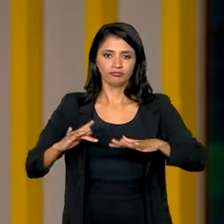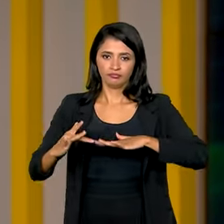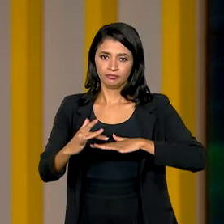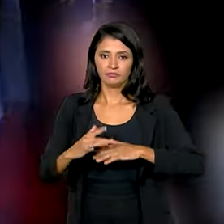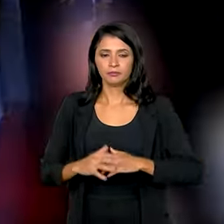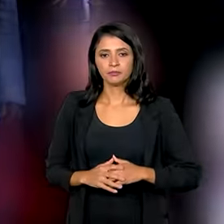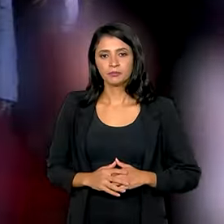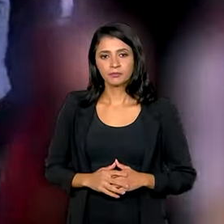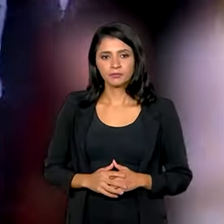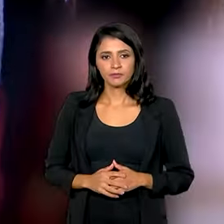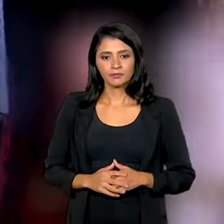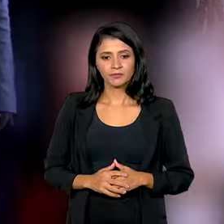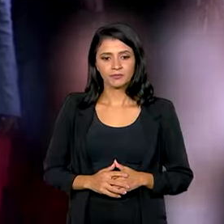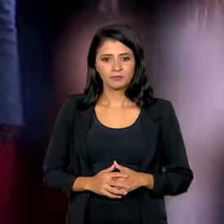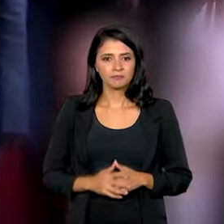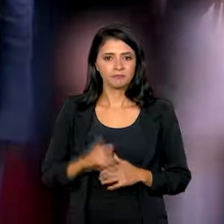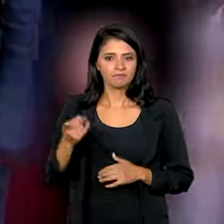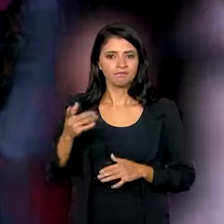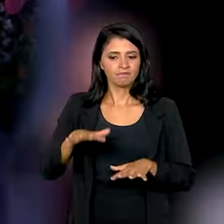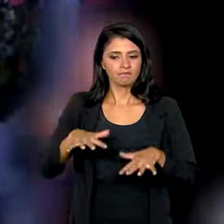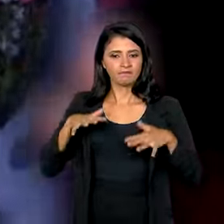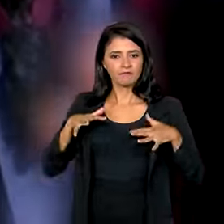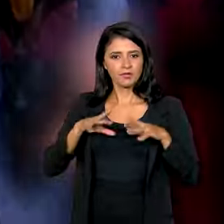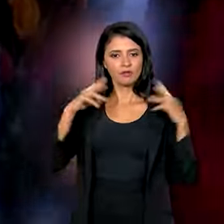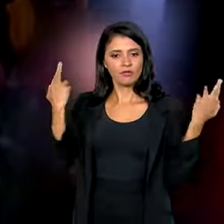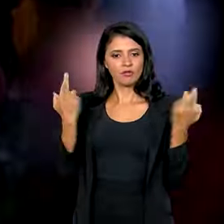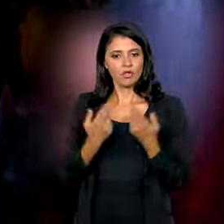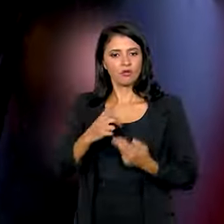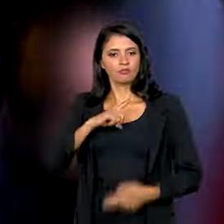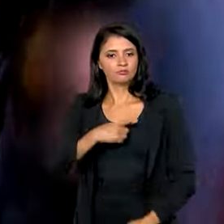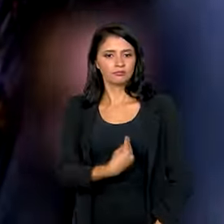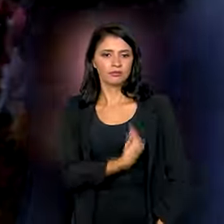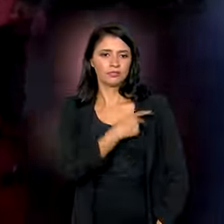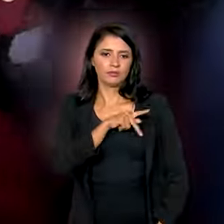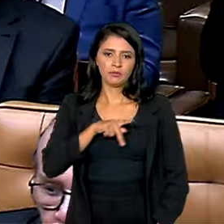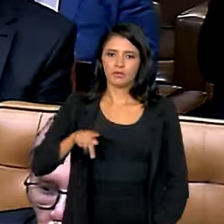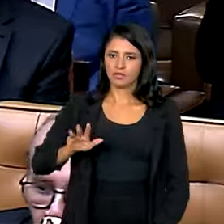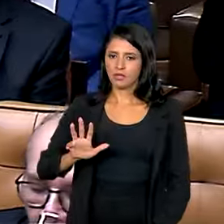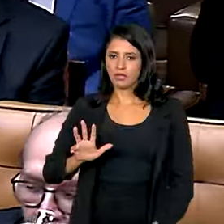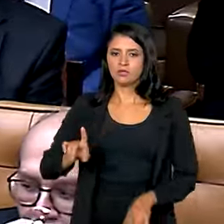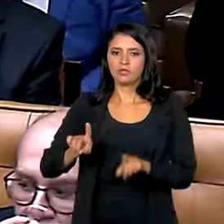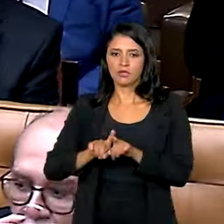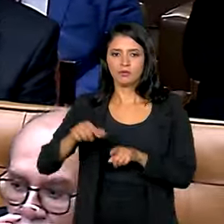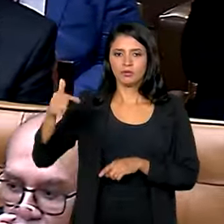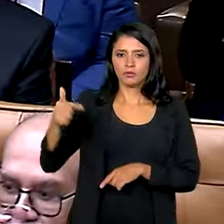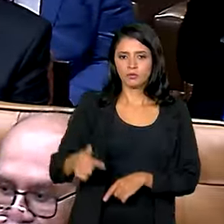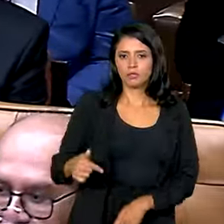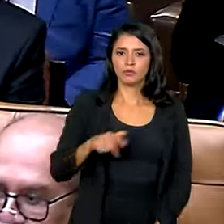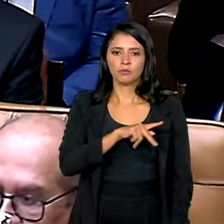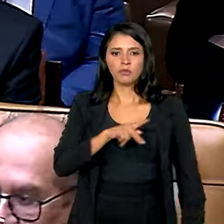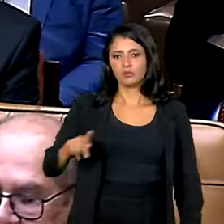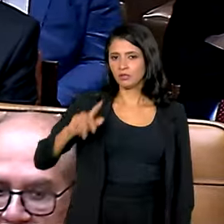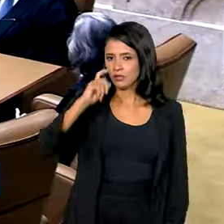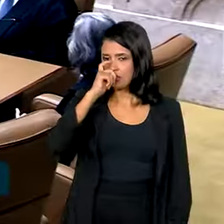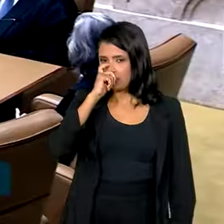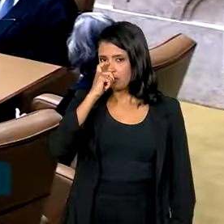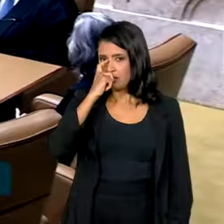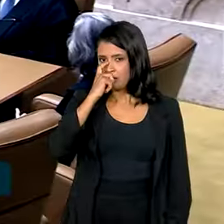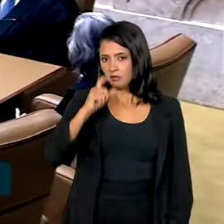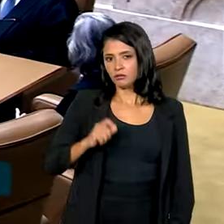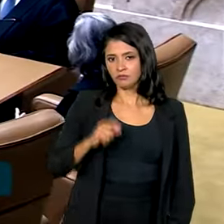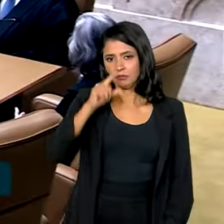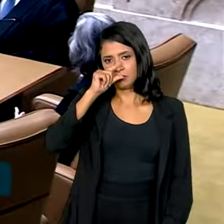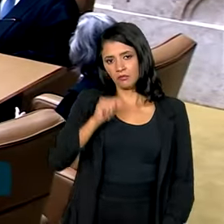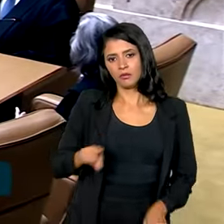sociais. A sessão solene contou com a presença do presidente Lula e do vice-presidente Geraldo Alckmin, além